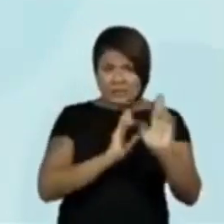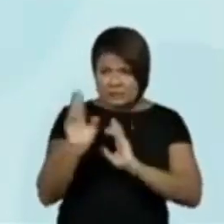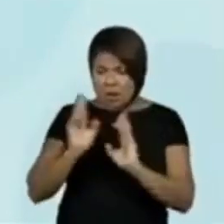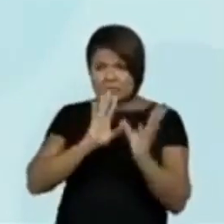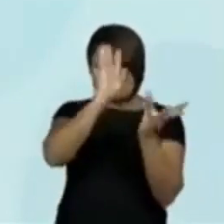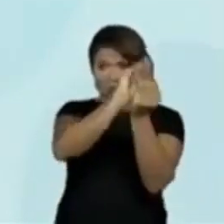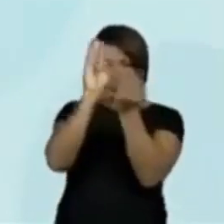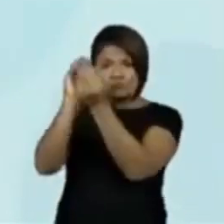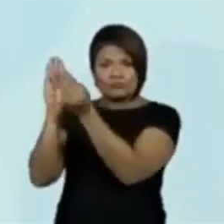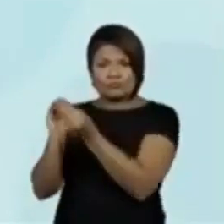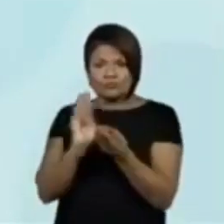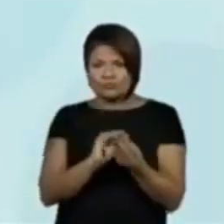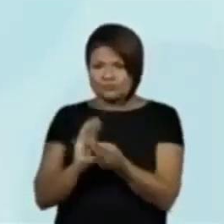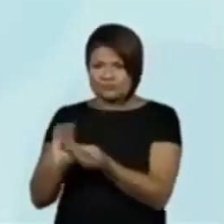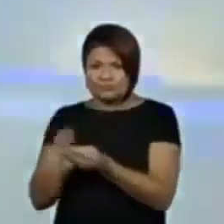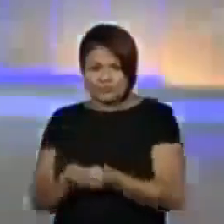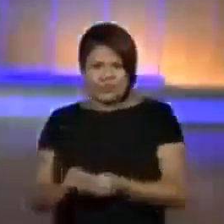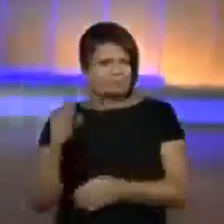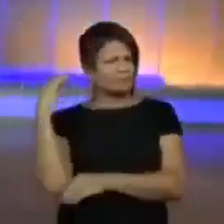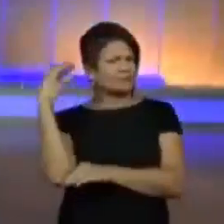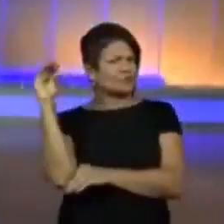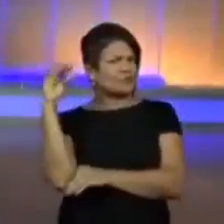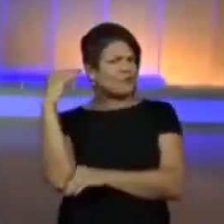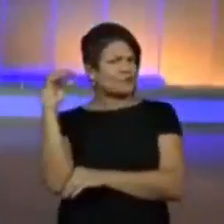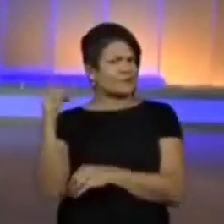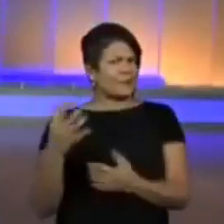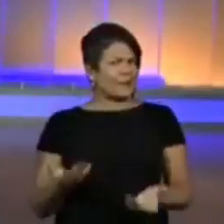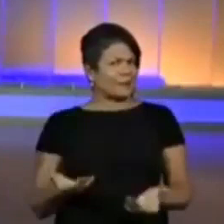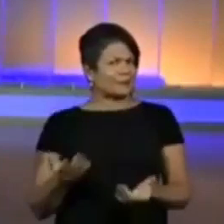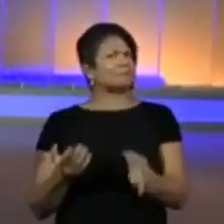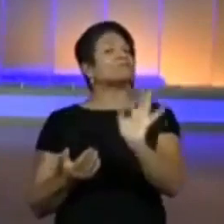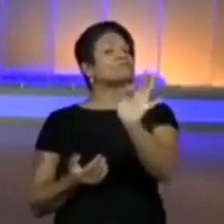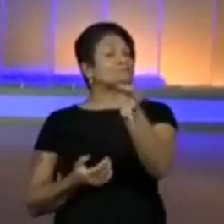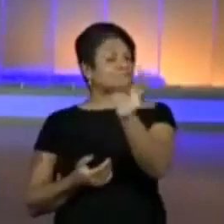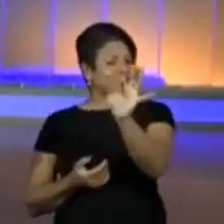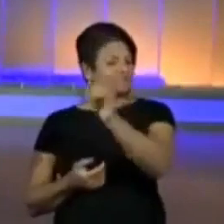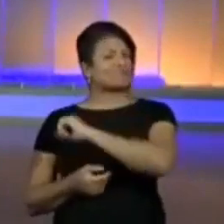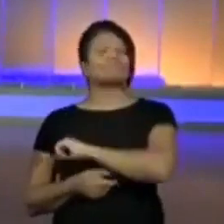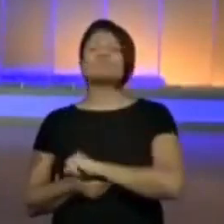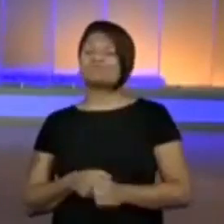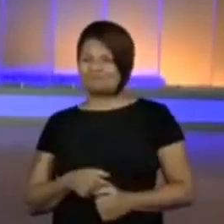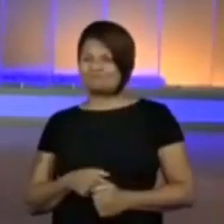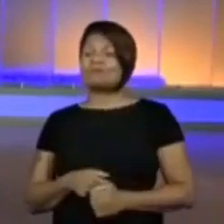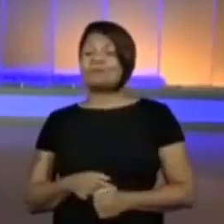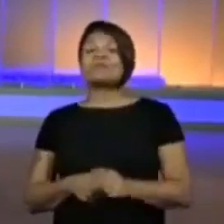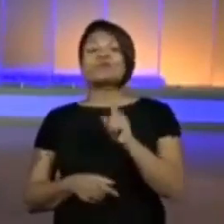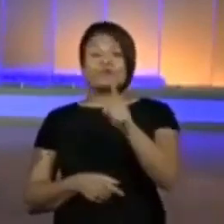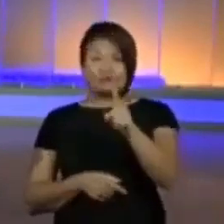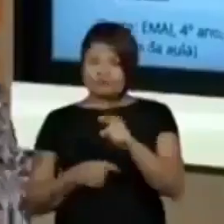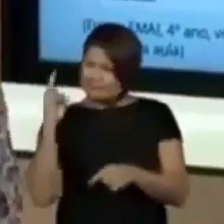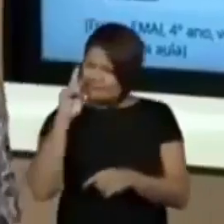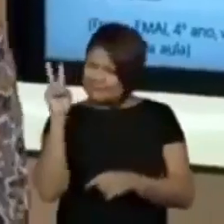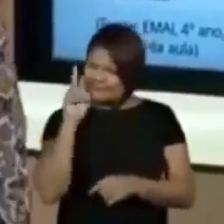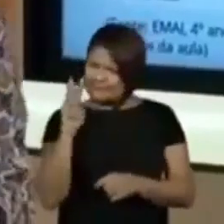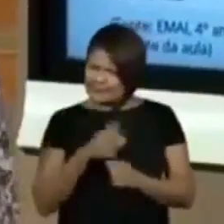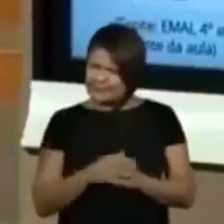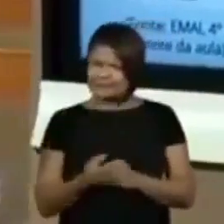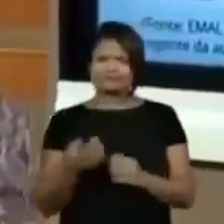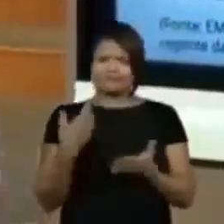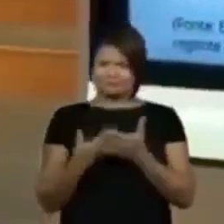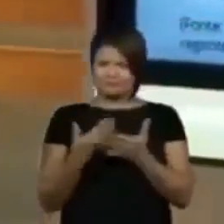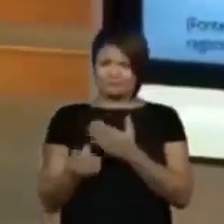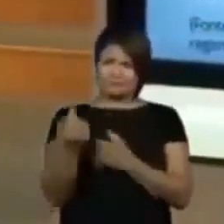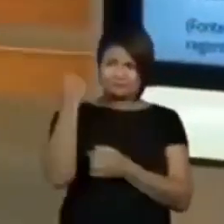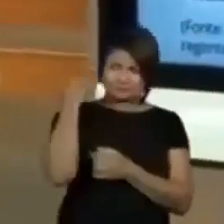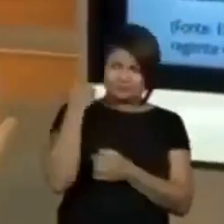tabela. Dinossauros? Isso mesmo! Vocês devem lembrar, não é? Que na aula